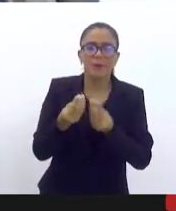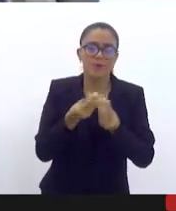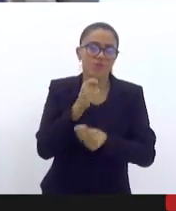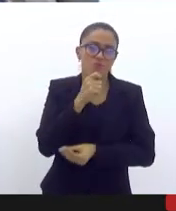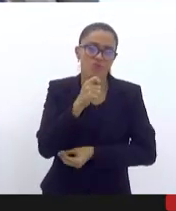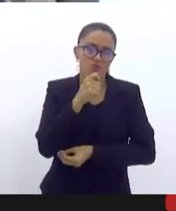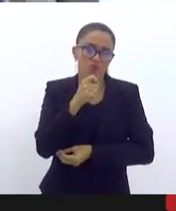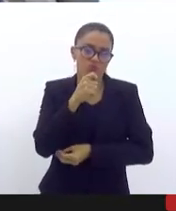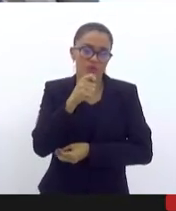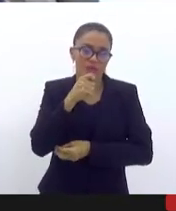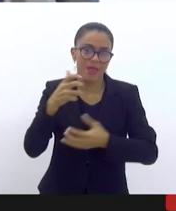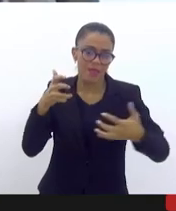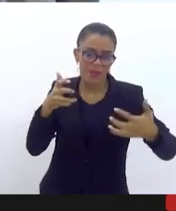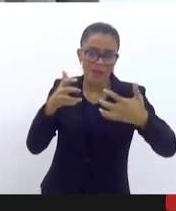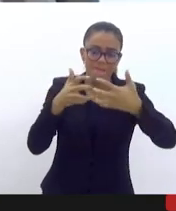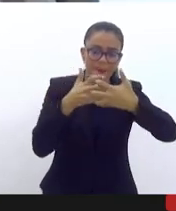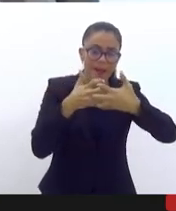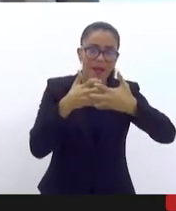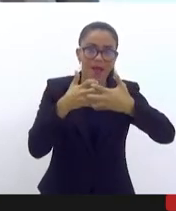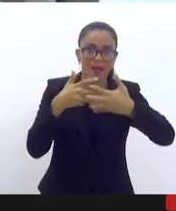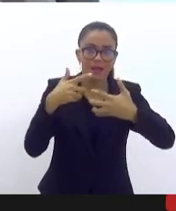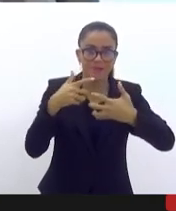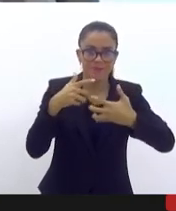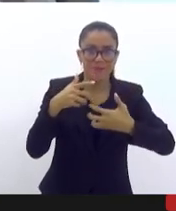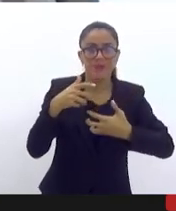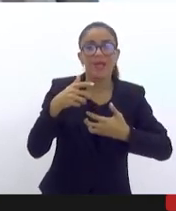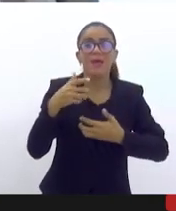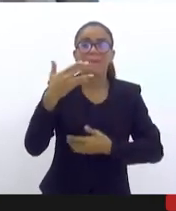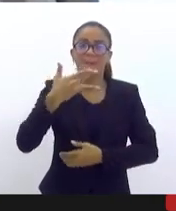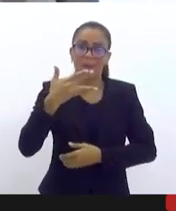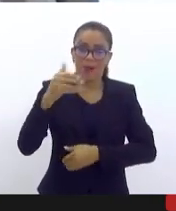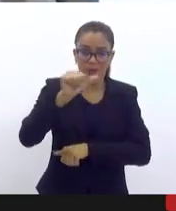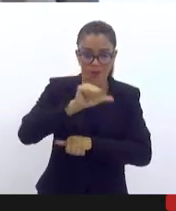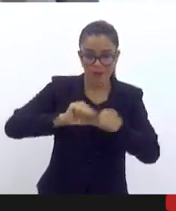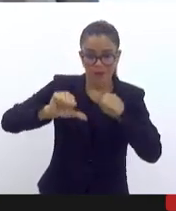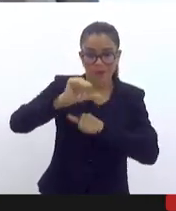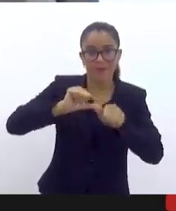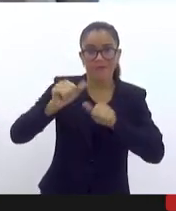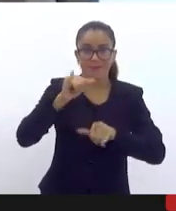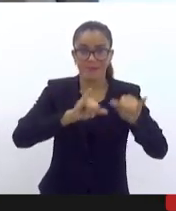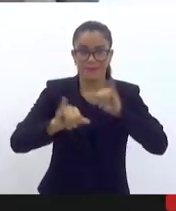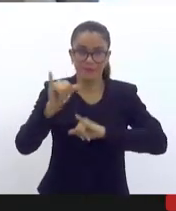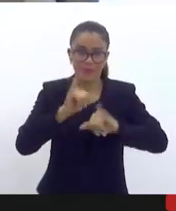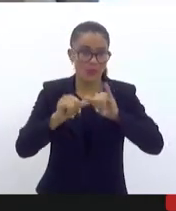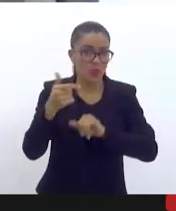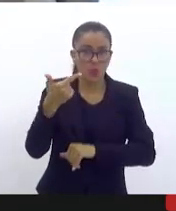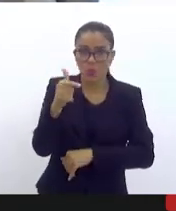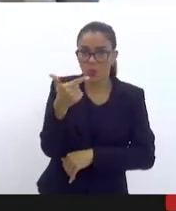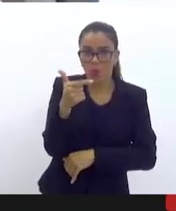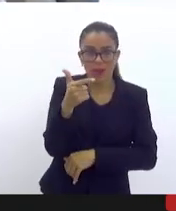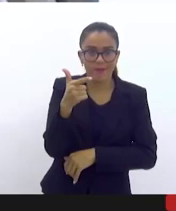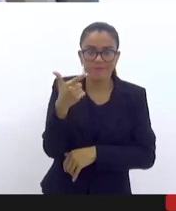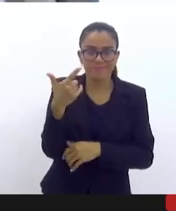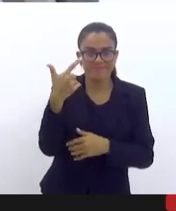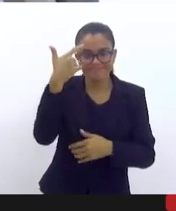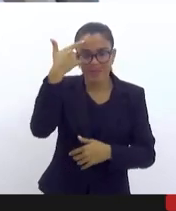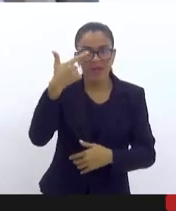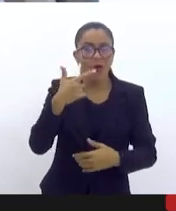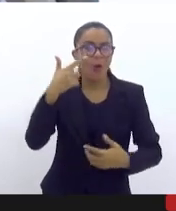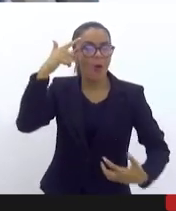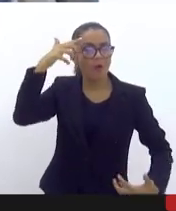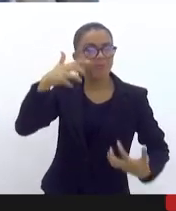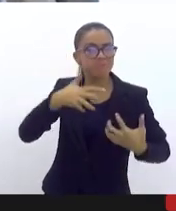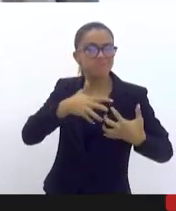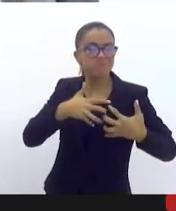receptores canabinoides no nosso centro respiratório ou no nosso centro dos batimentos